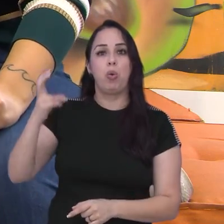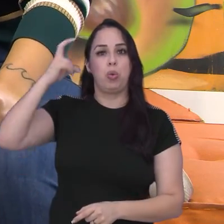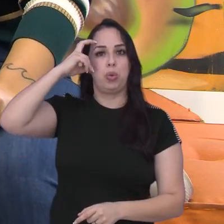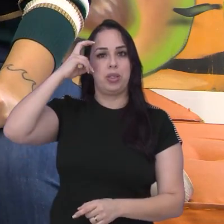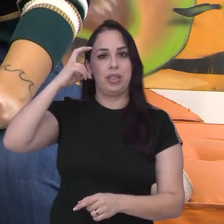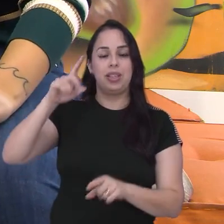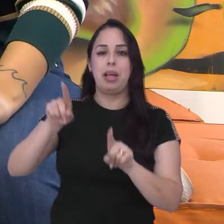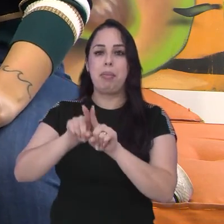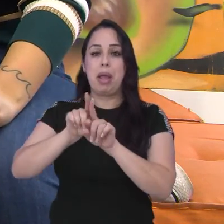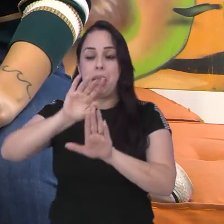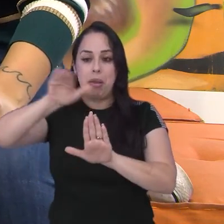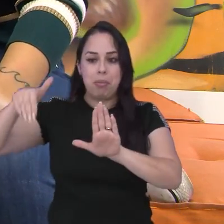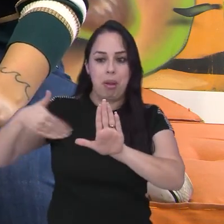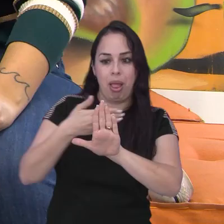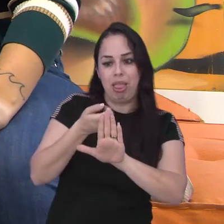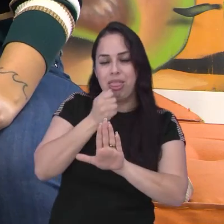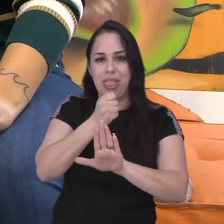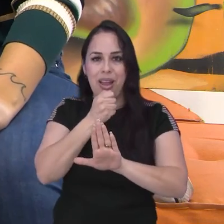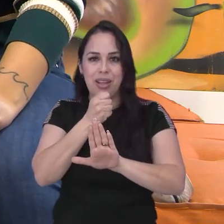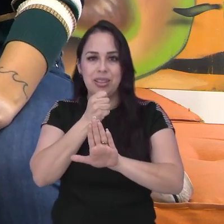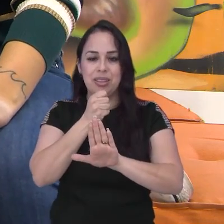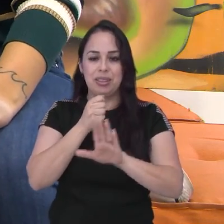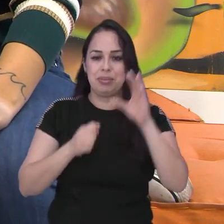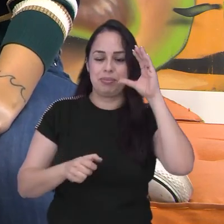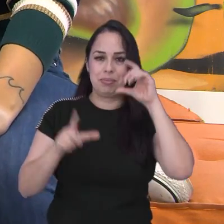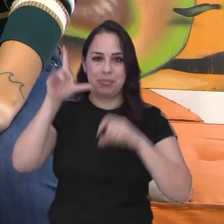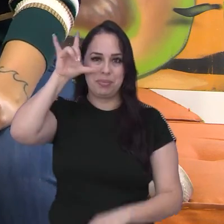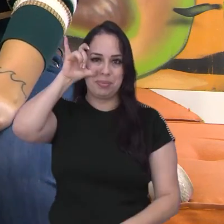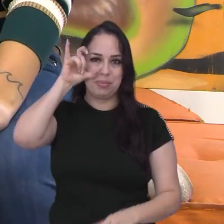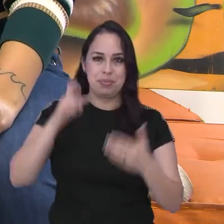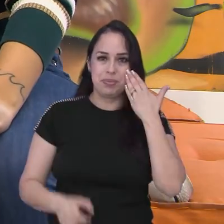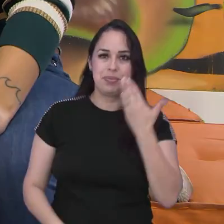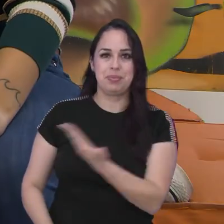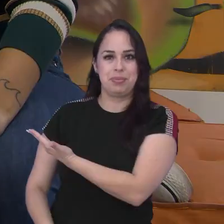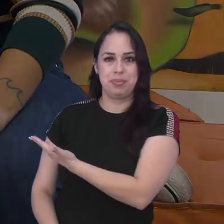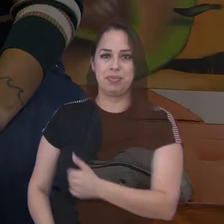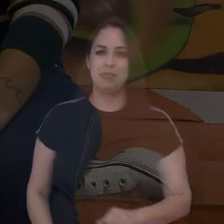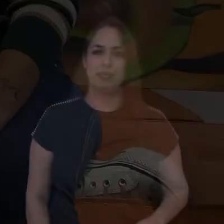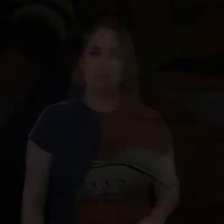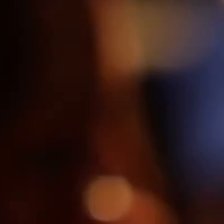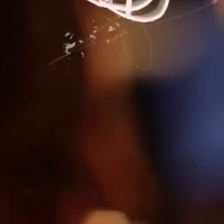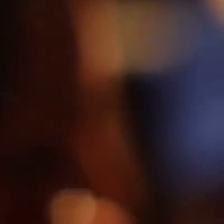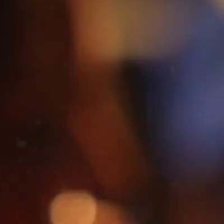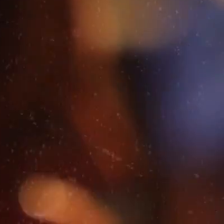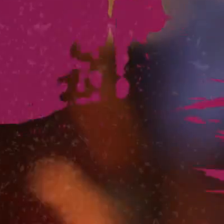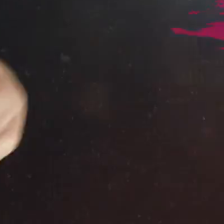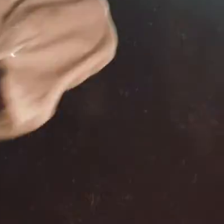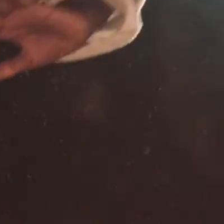Campos e os bastidores, acesse o nosso Instagram, segue a gente lá. Até o próximo Conexão Cultura.